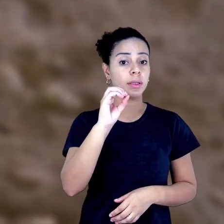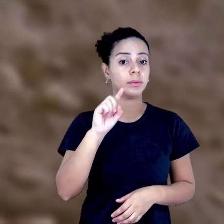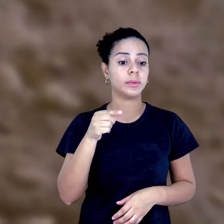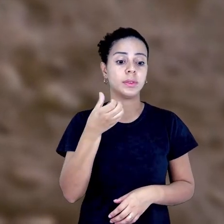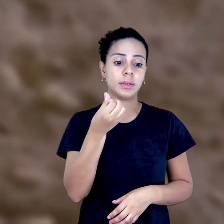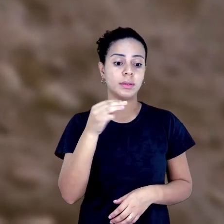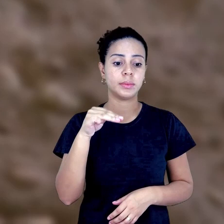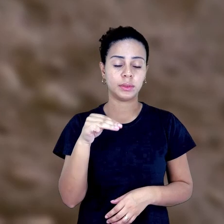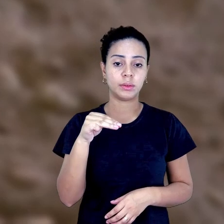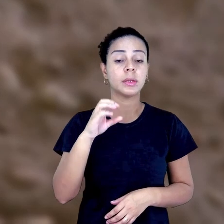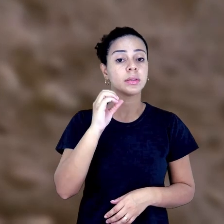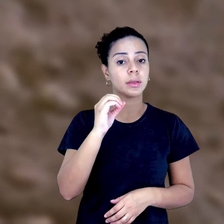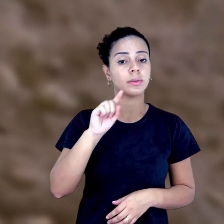mm,